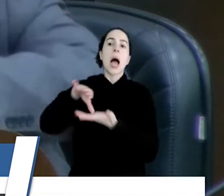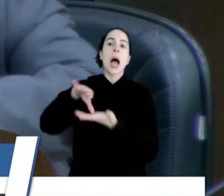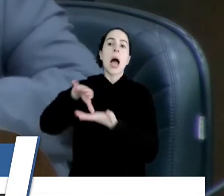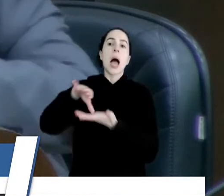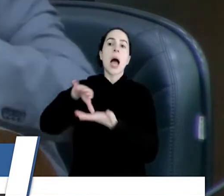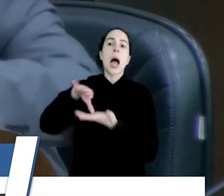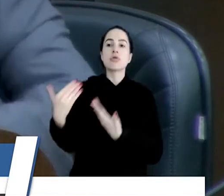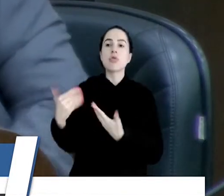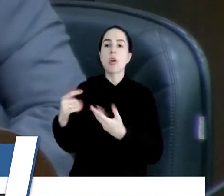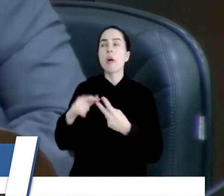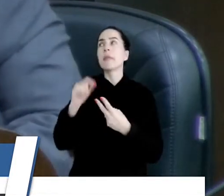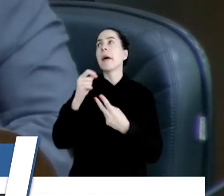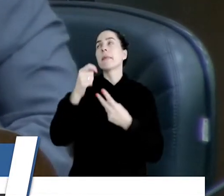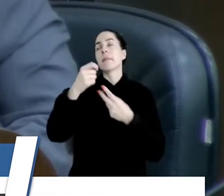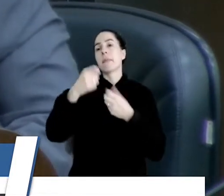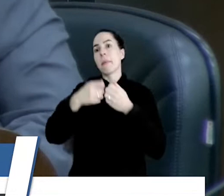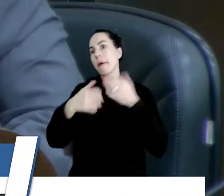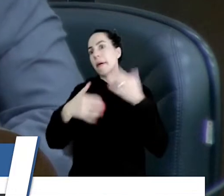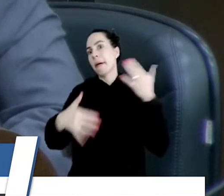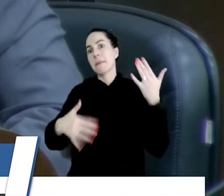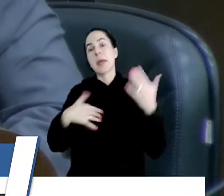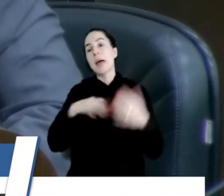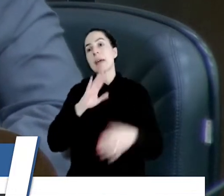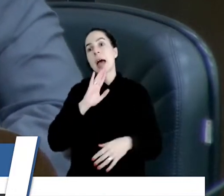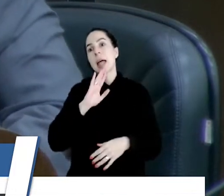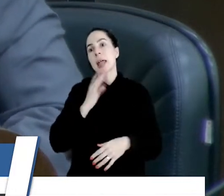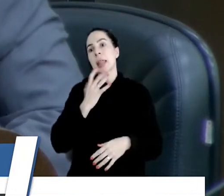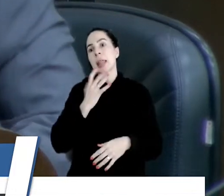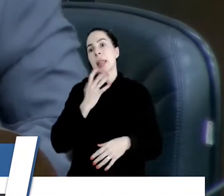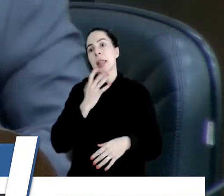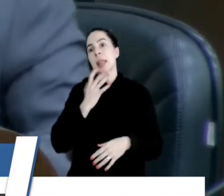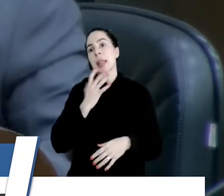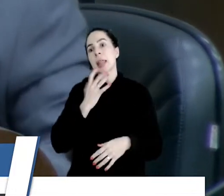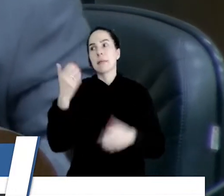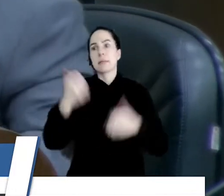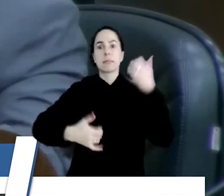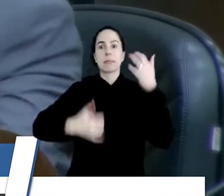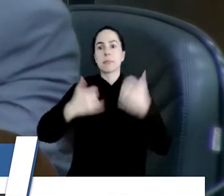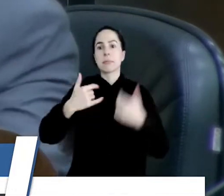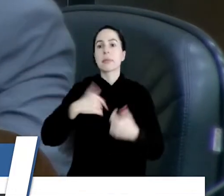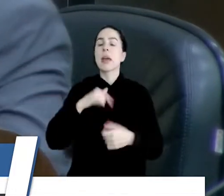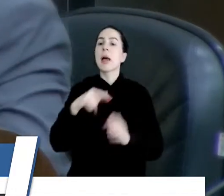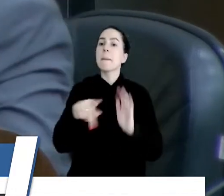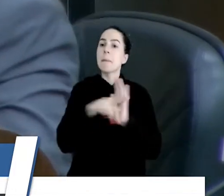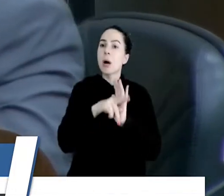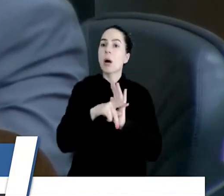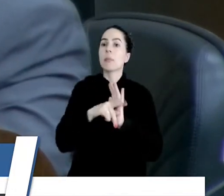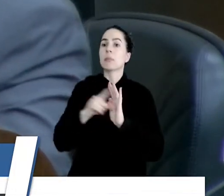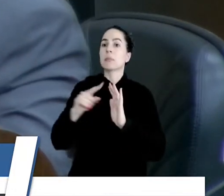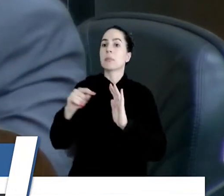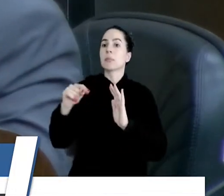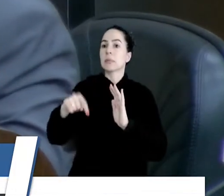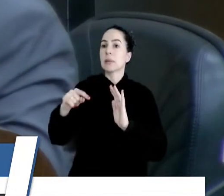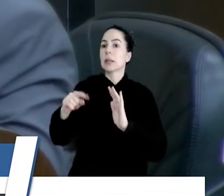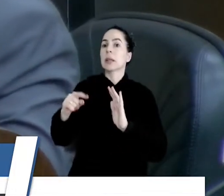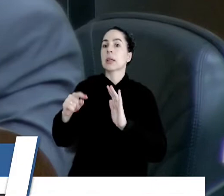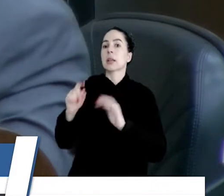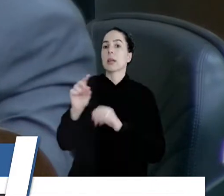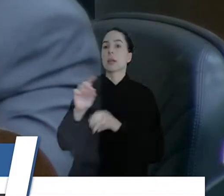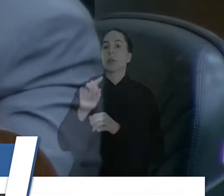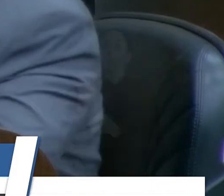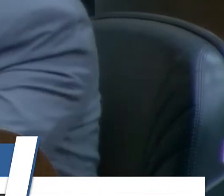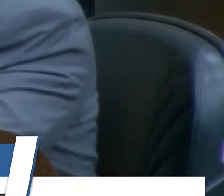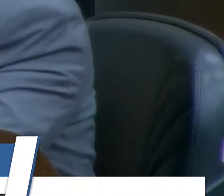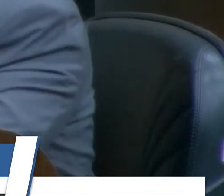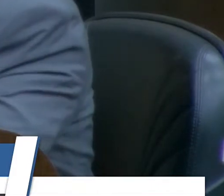vai, nós ficaremos a tarde toda aqui. É questão dos próprios municipais relativos às guardas municipais. Obrigado, senhor presidente.